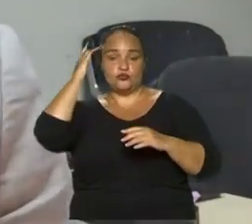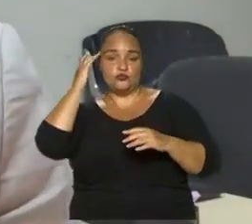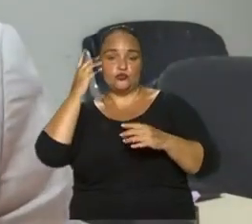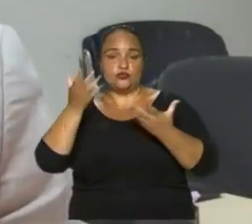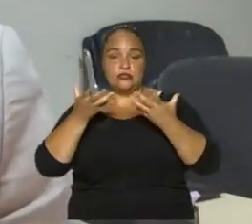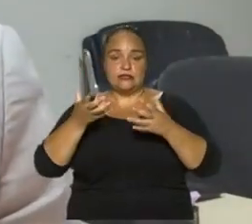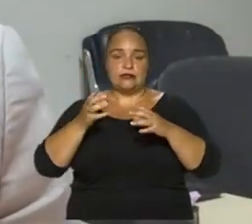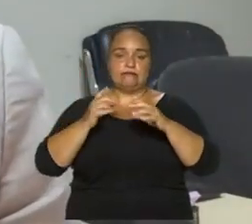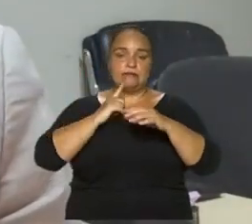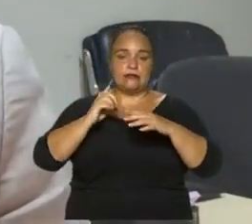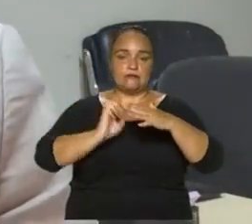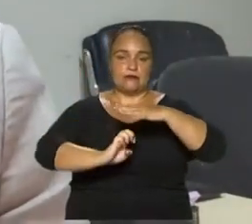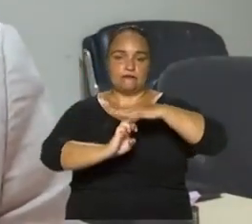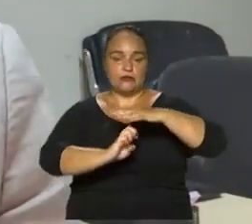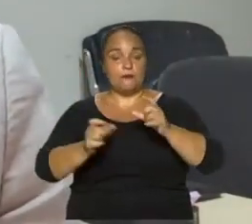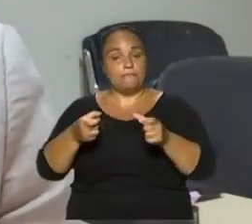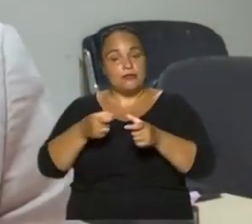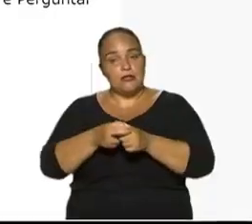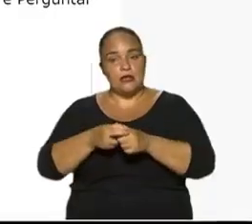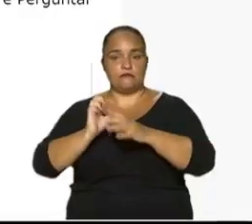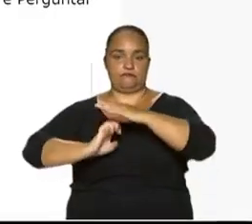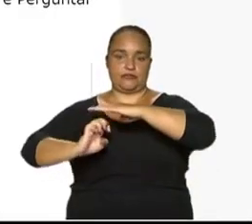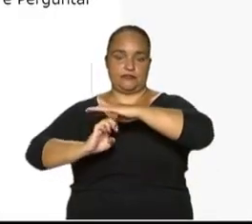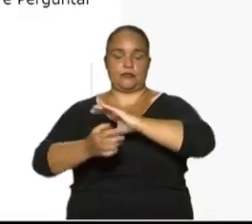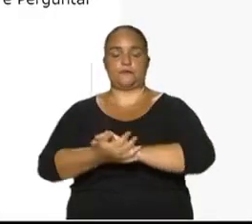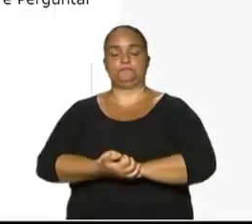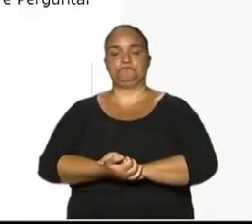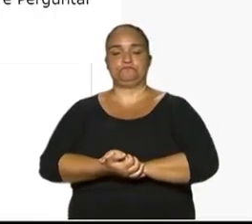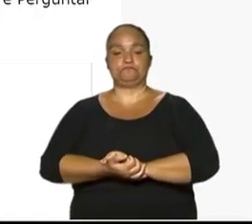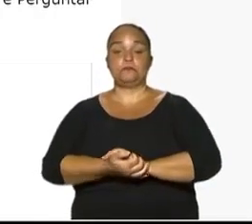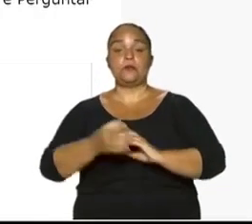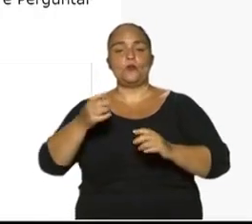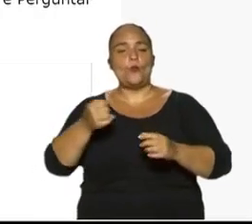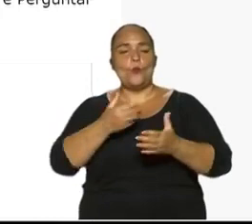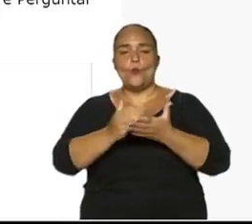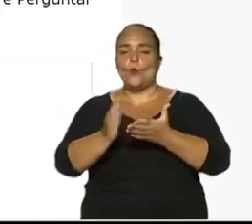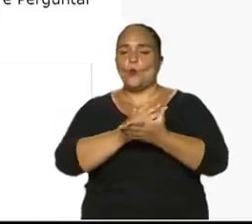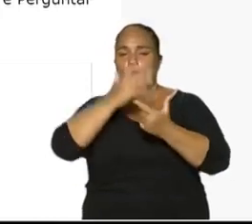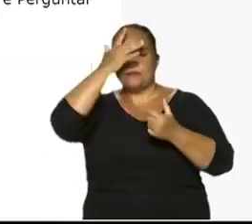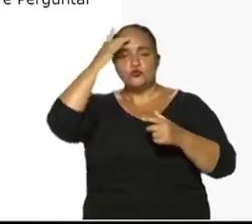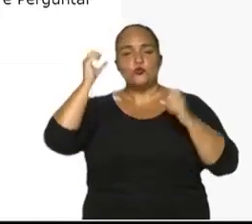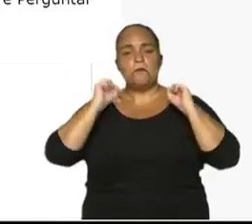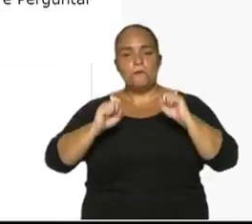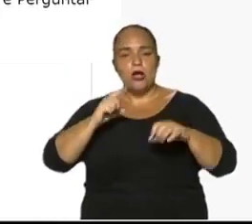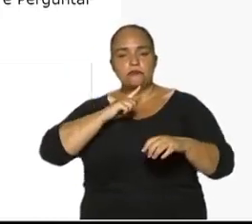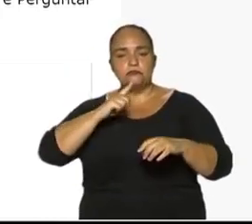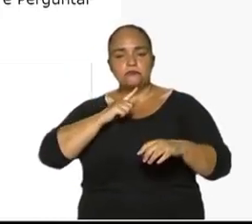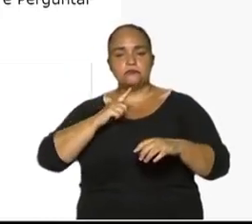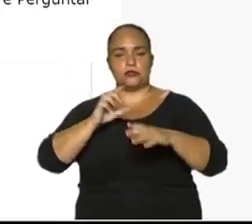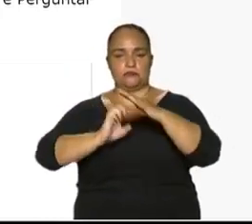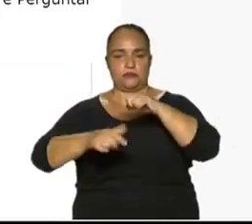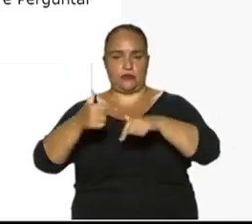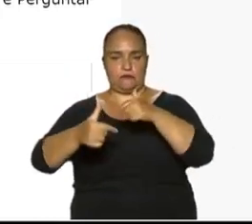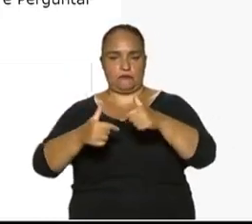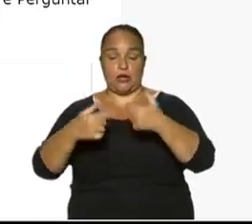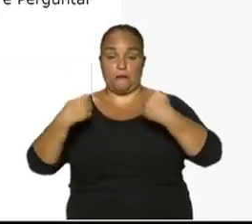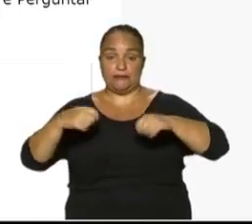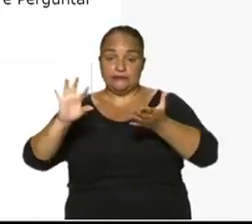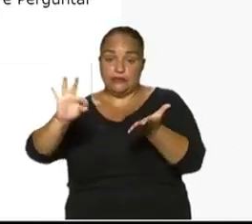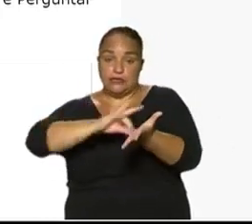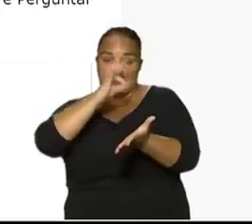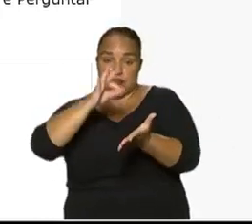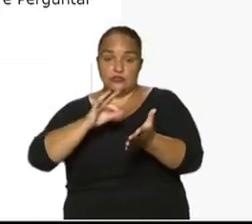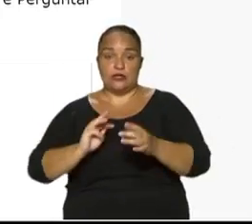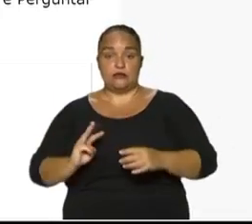dos pequenos empresários. Qualquer pessoa pode se beneficiar do serviço. É preciso apenas se cadastrar